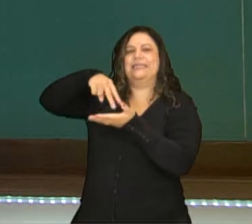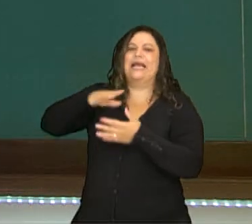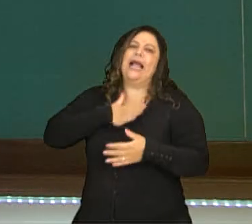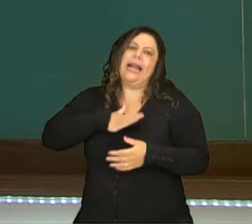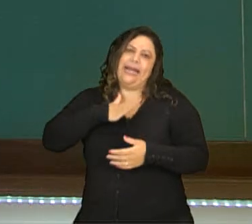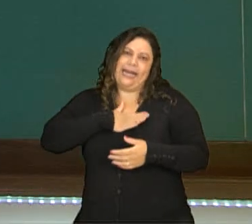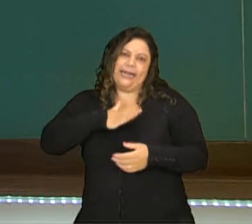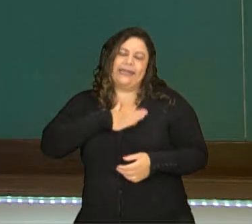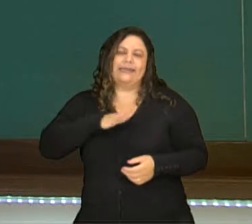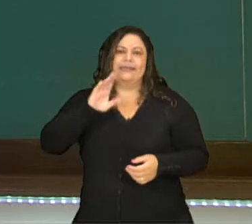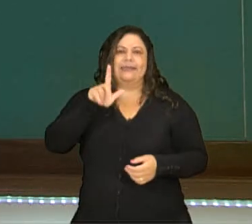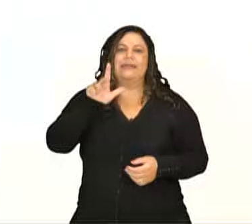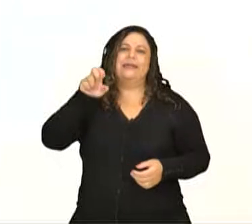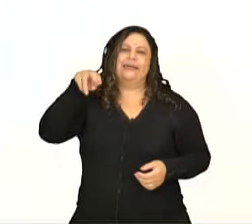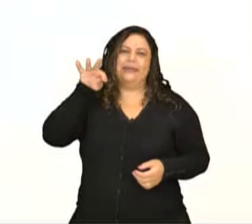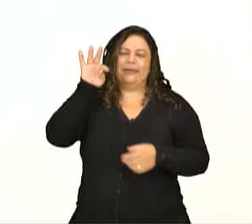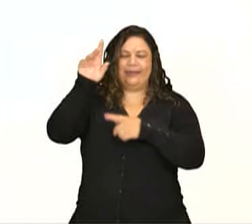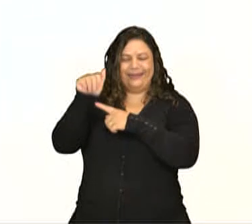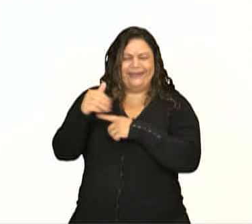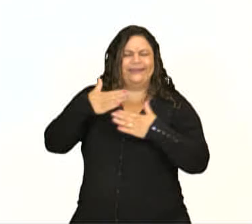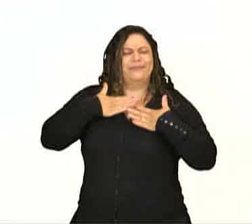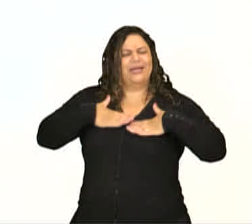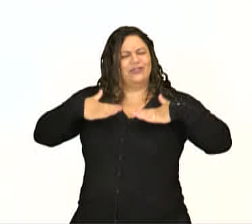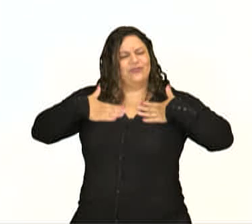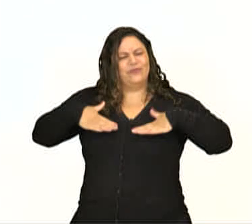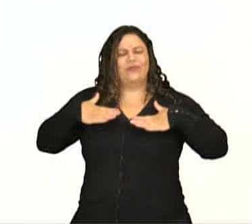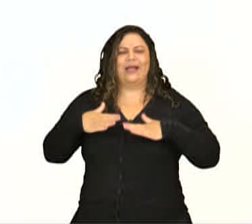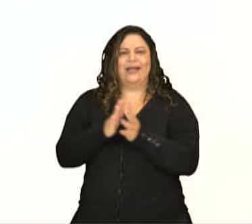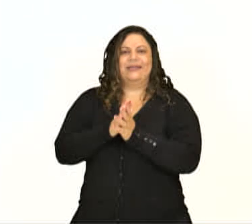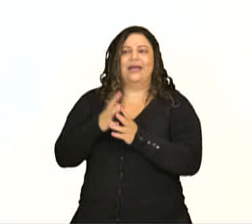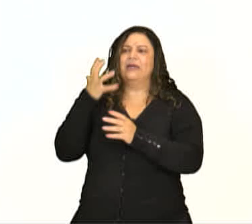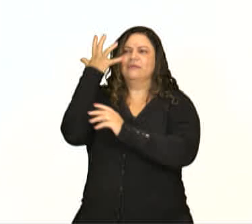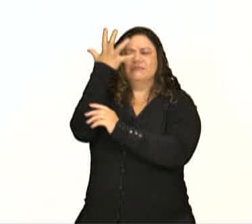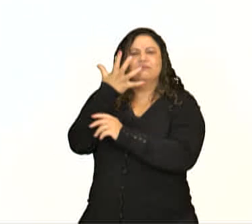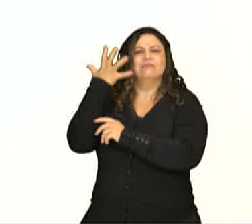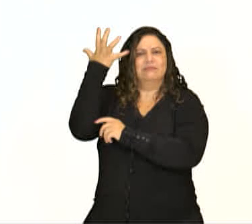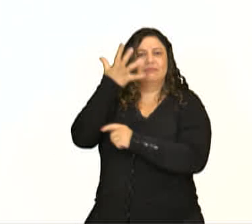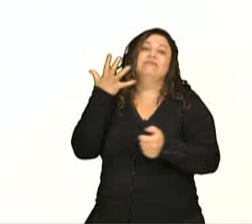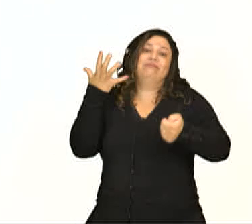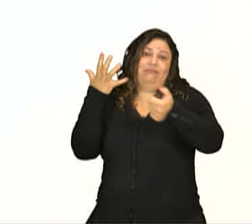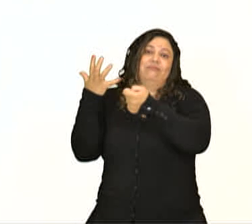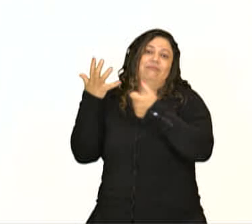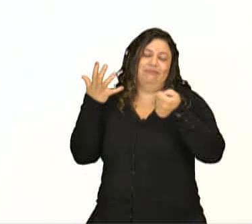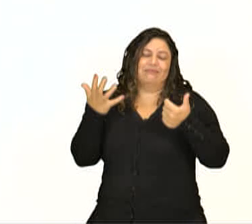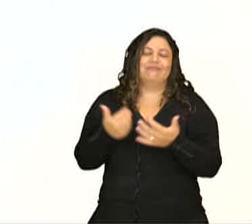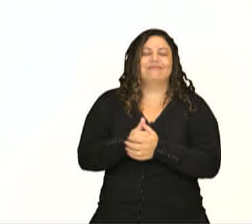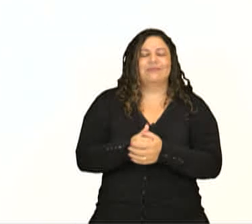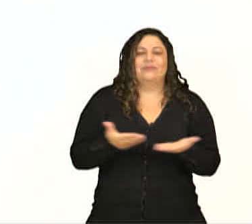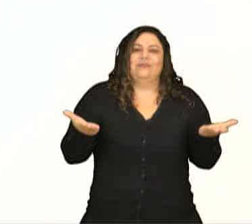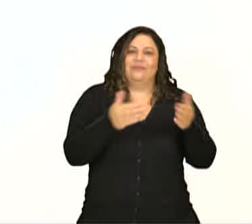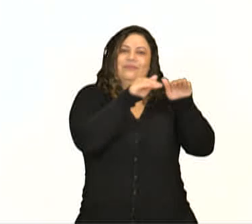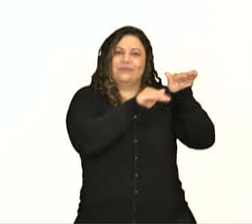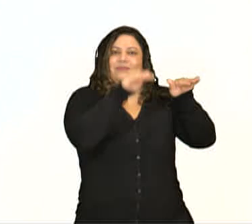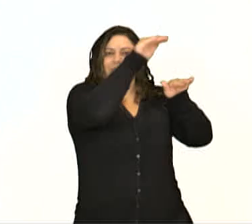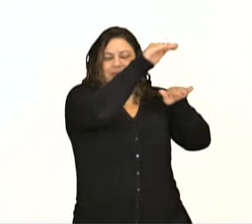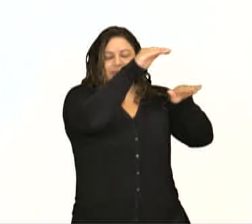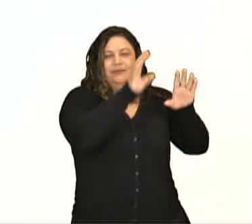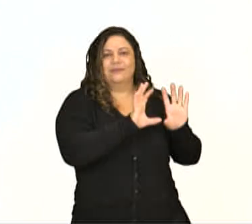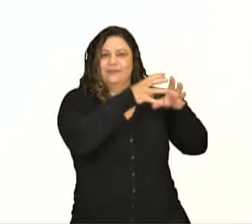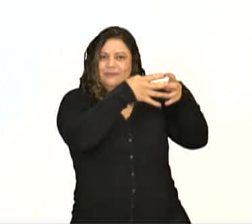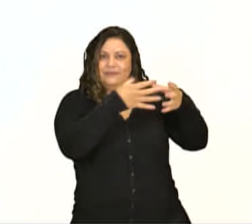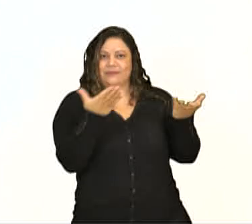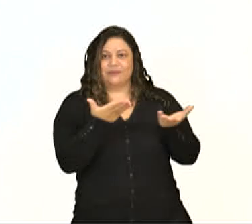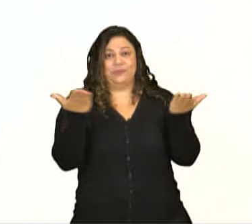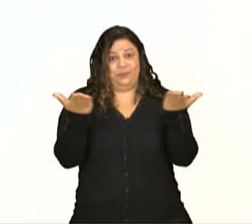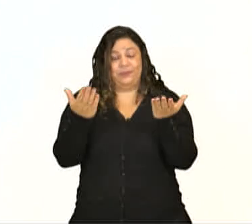versão mais lenta. É a versão mais lenta e menos sensual que agradava as classes mais altas. Hoje, a rumba é conhecida como uma